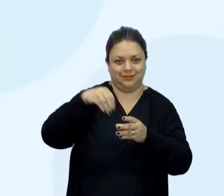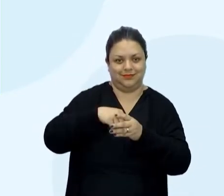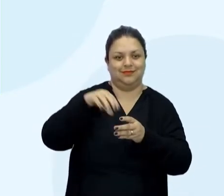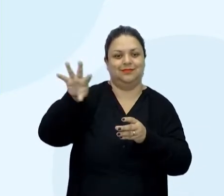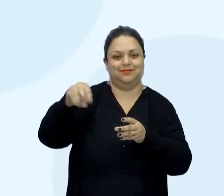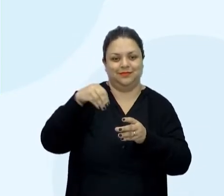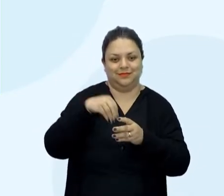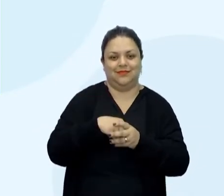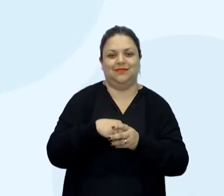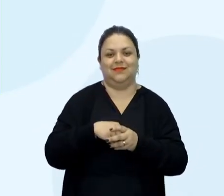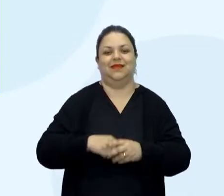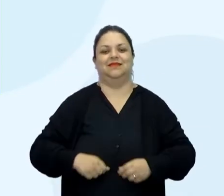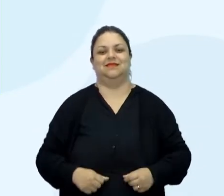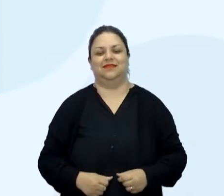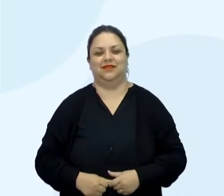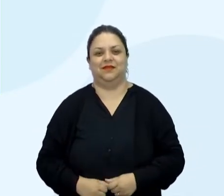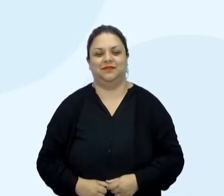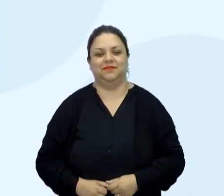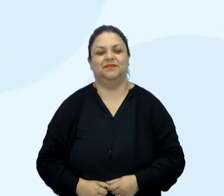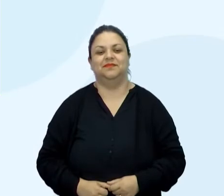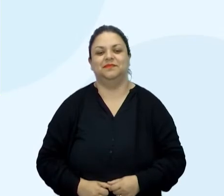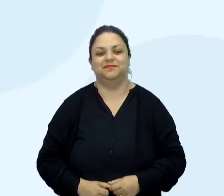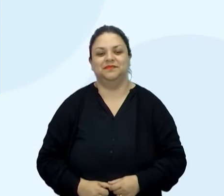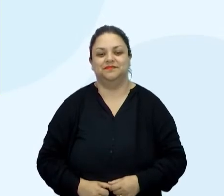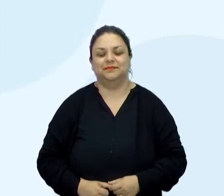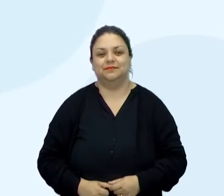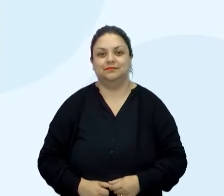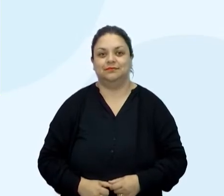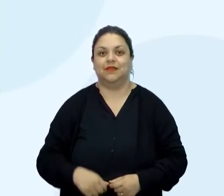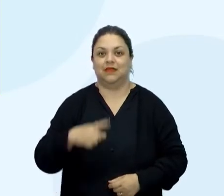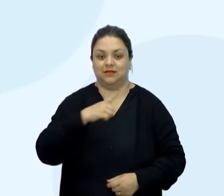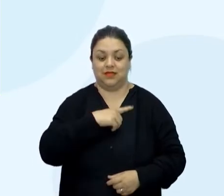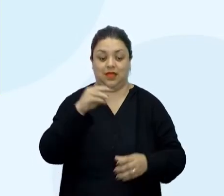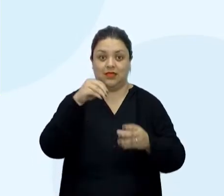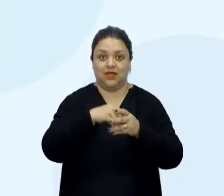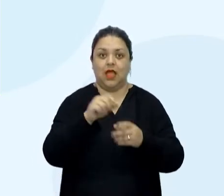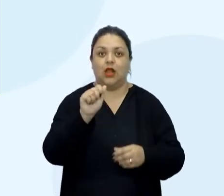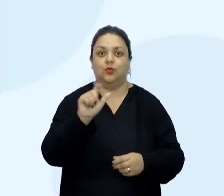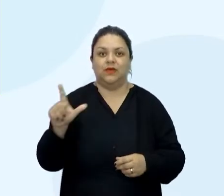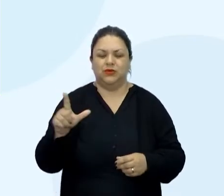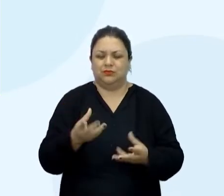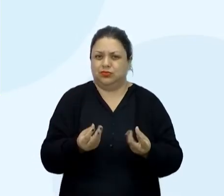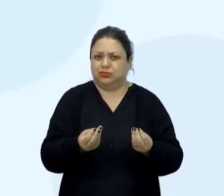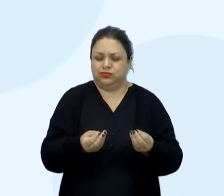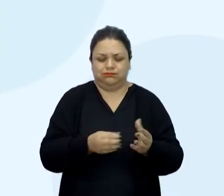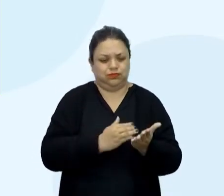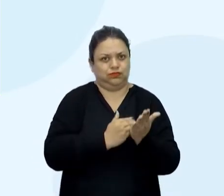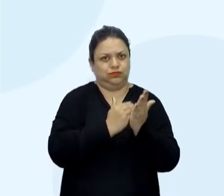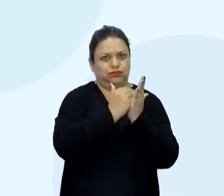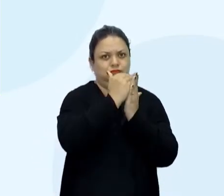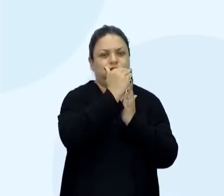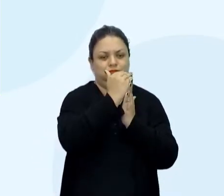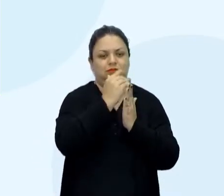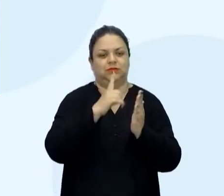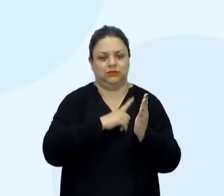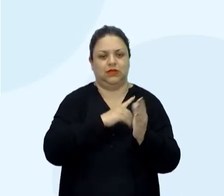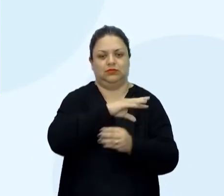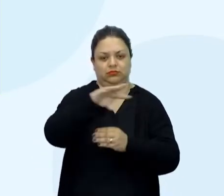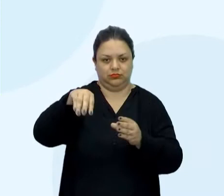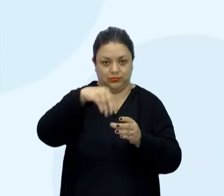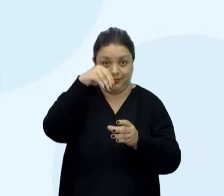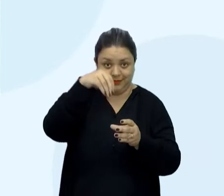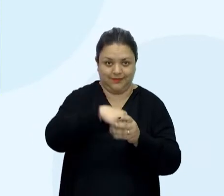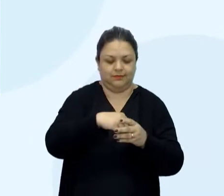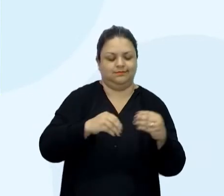Reforçada por leucita aluminizada, com alto conteúdo de alumínio, a gente já viu que alumínio é óxido de alumínio, de zircônia, óxido